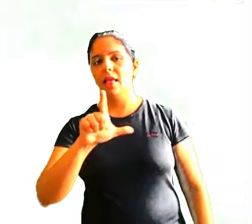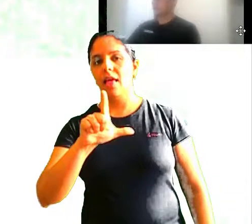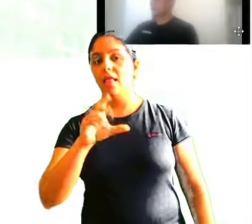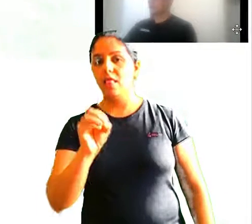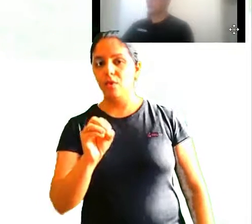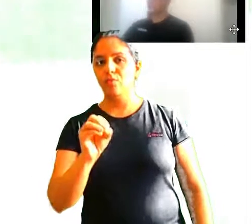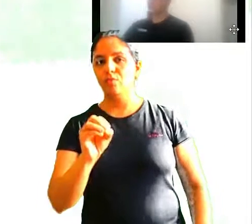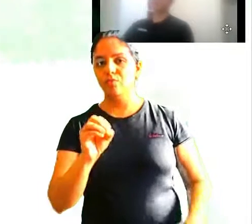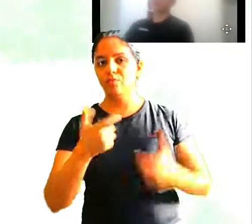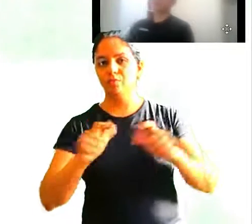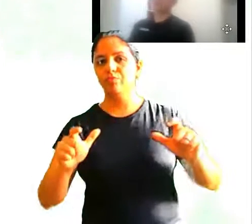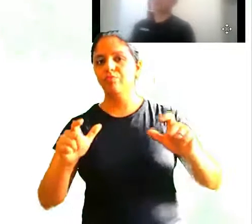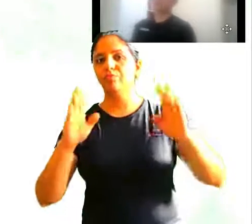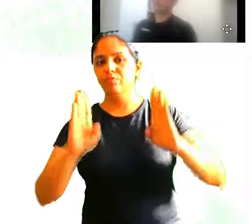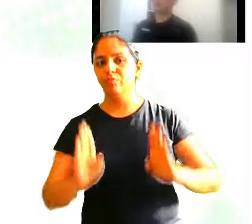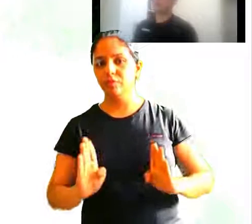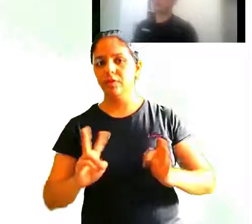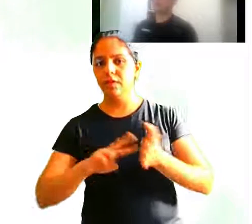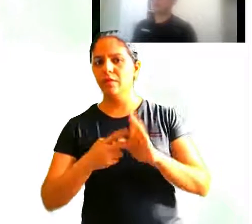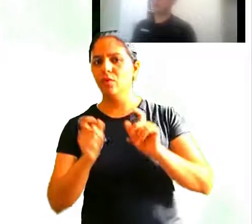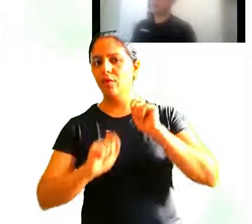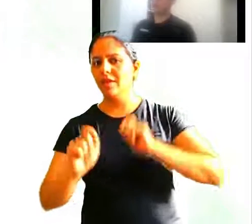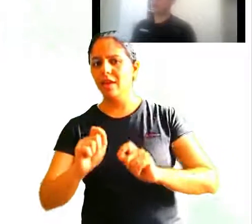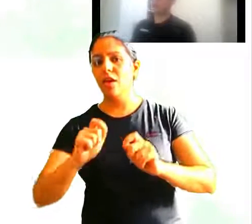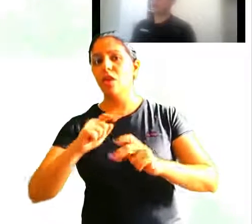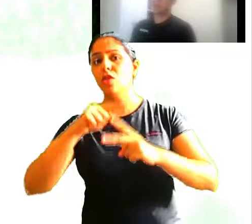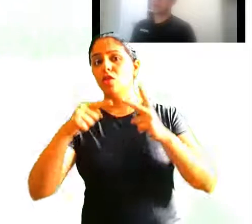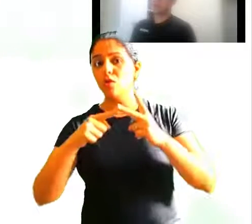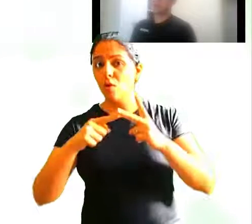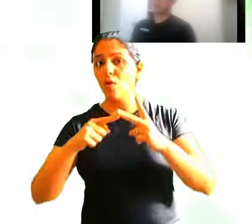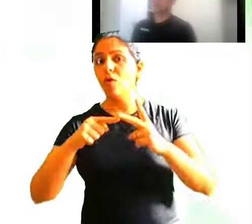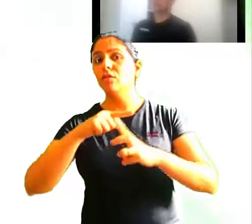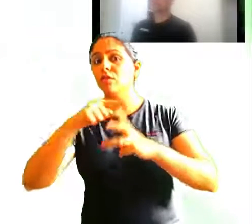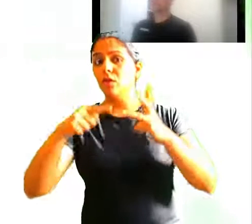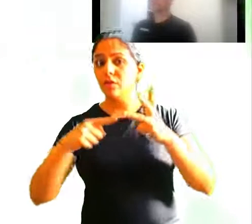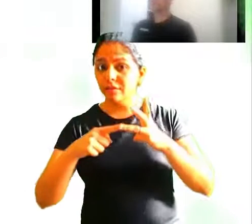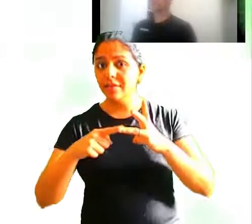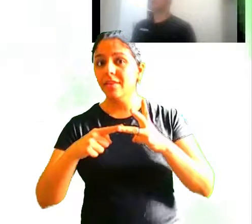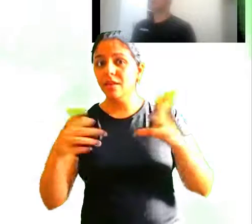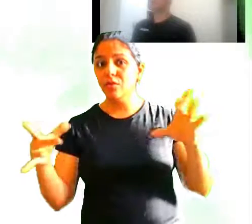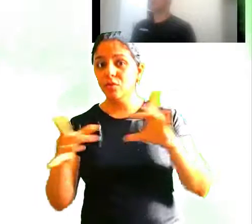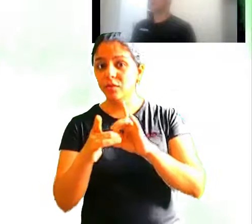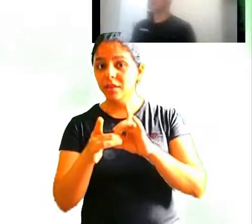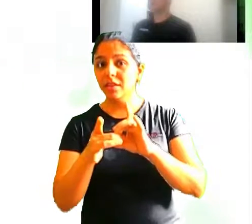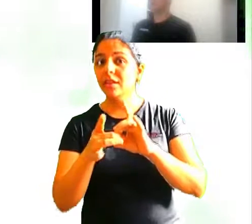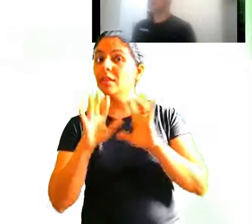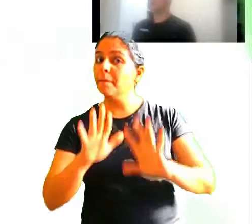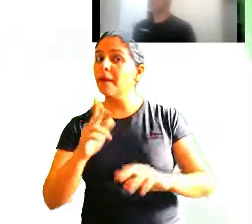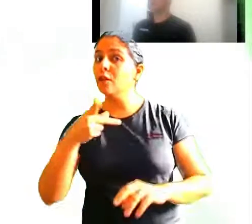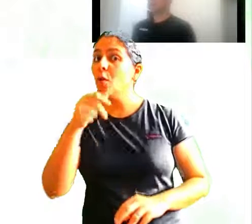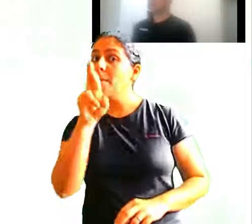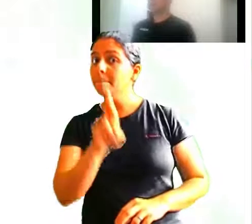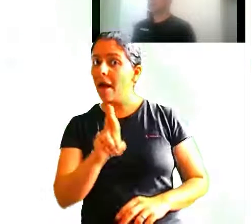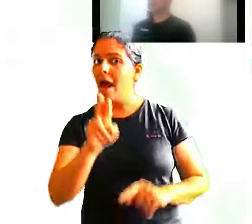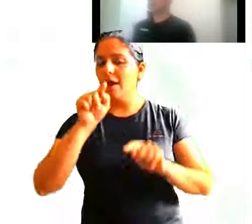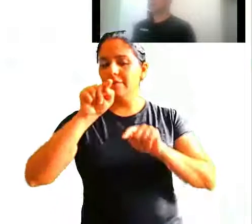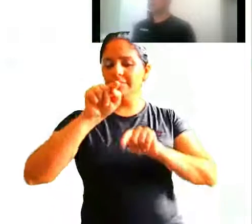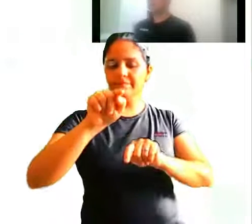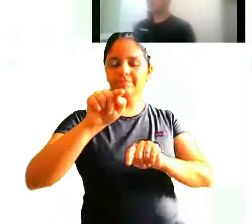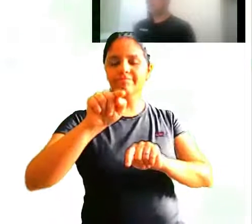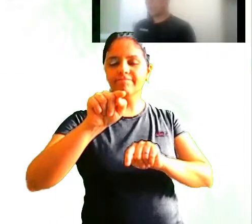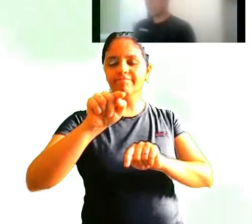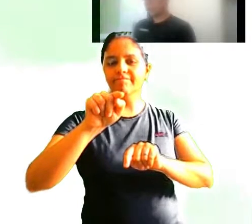vídeo. Bom, qual que é a definição dos elementos em paralelo? Quando dois ou mais elementos estão